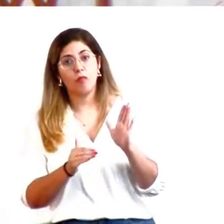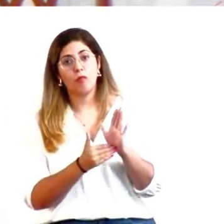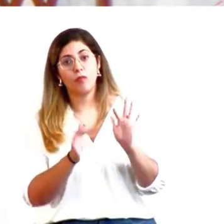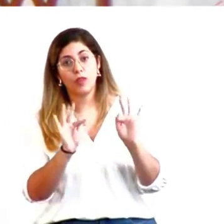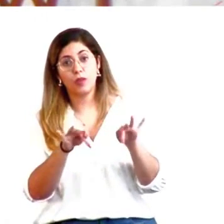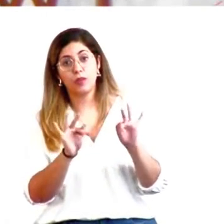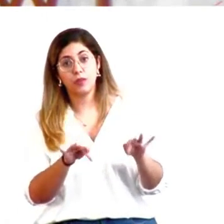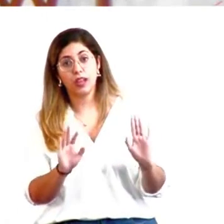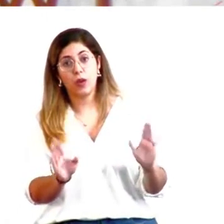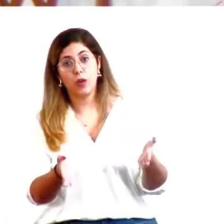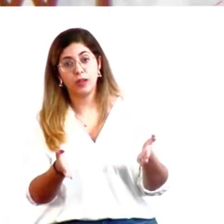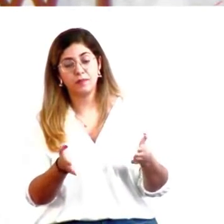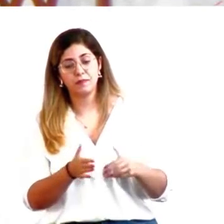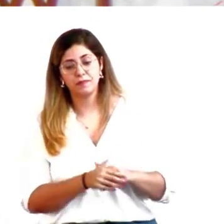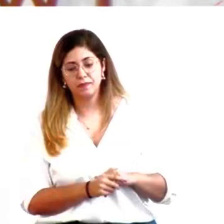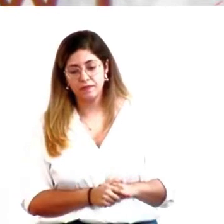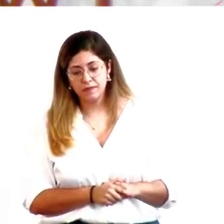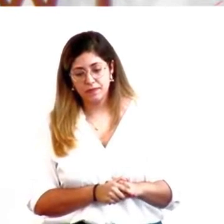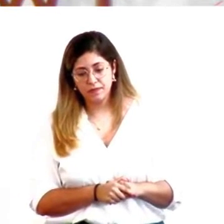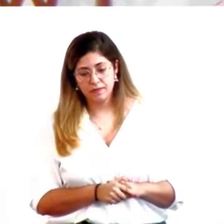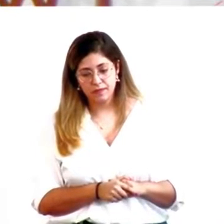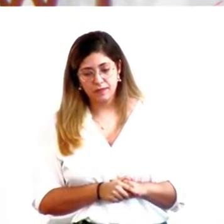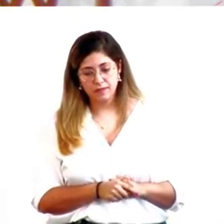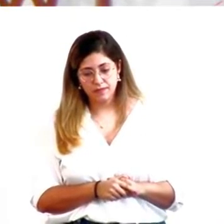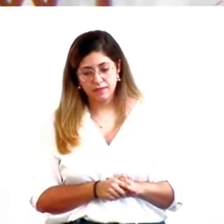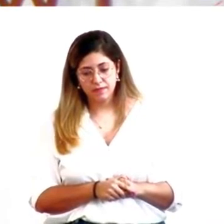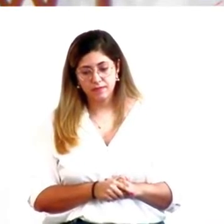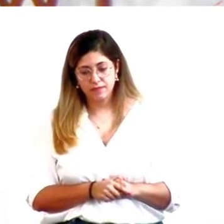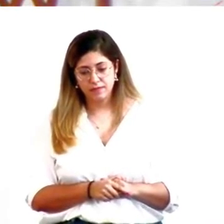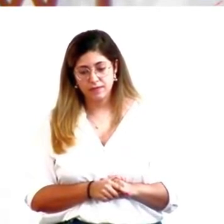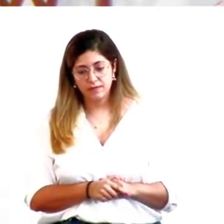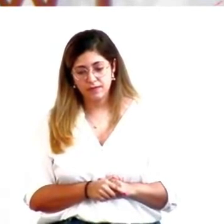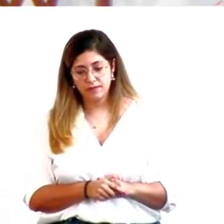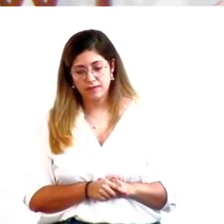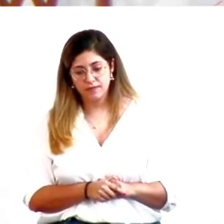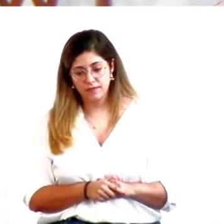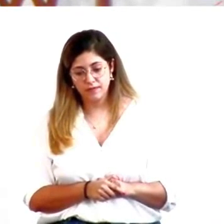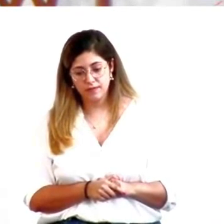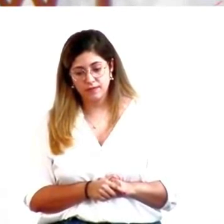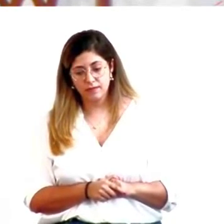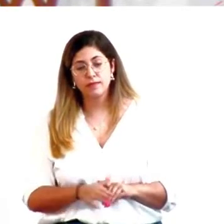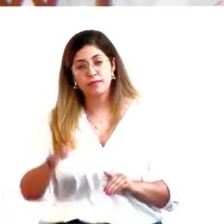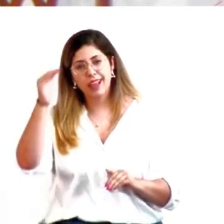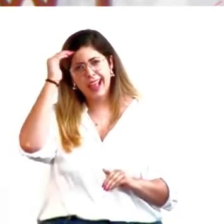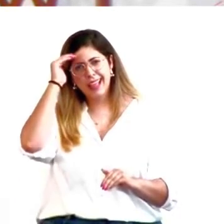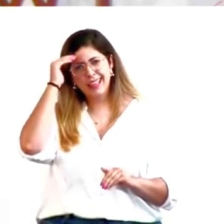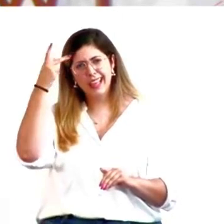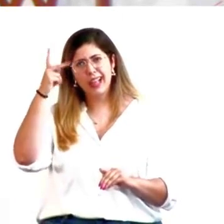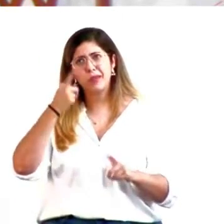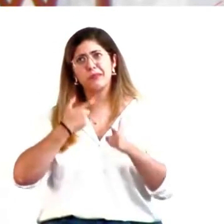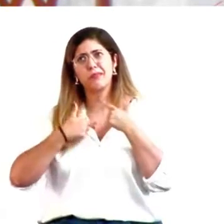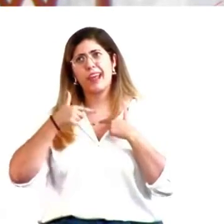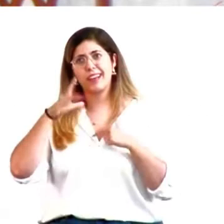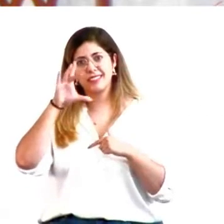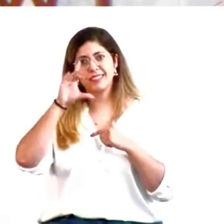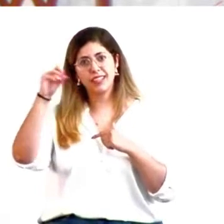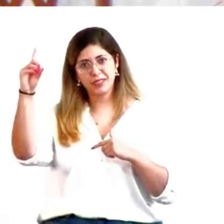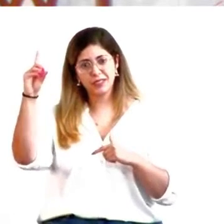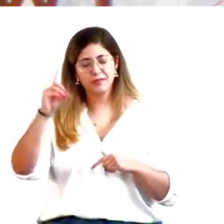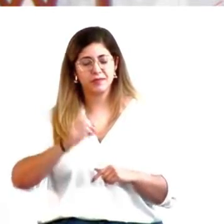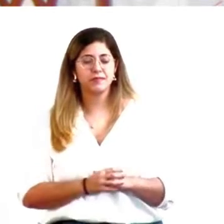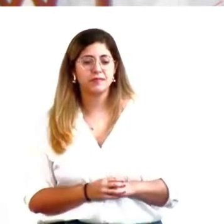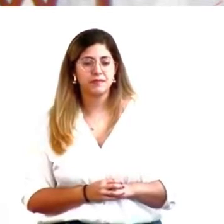com o versículo 17. Eles entendem a vontade de Deus. Por essa razão, não vos